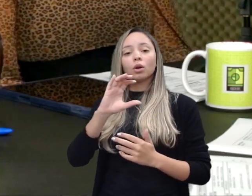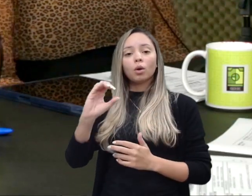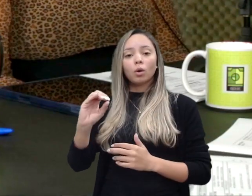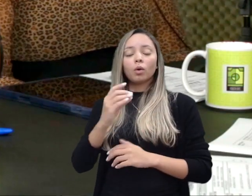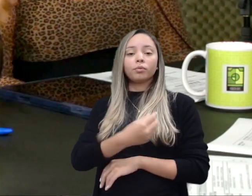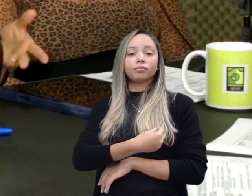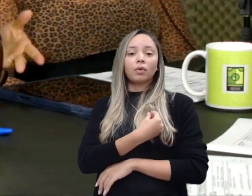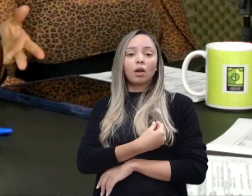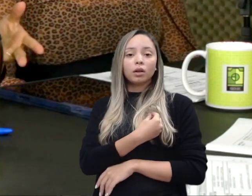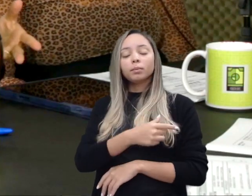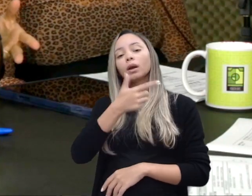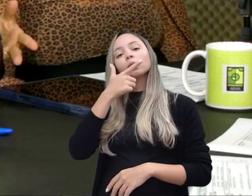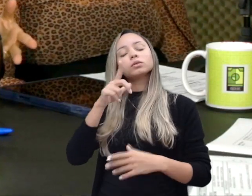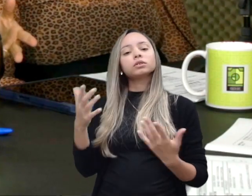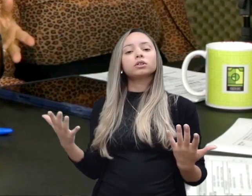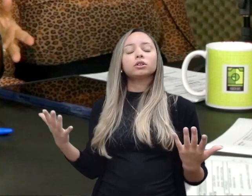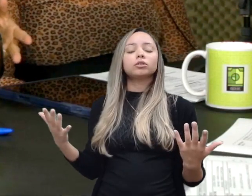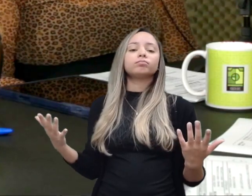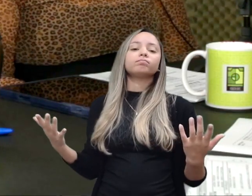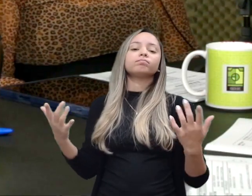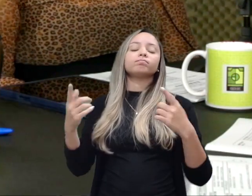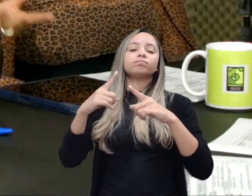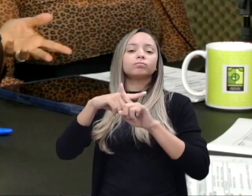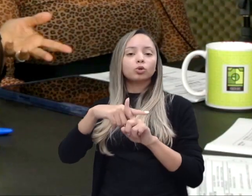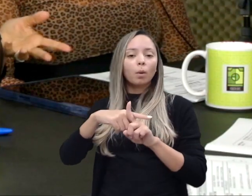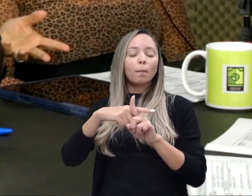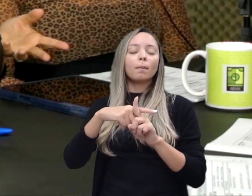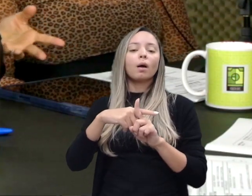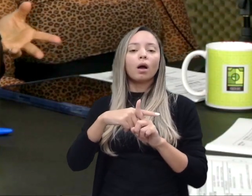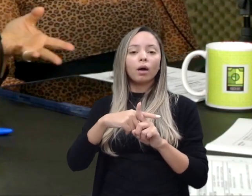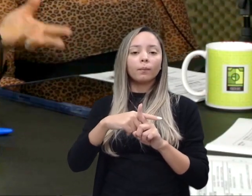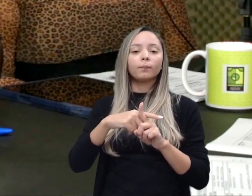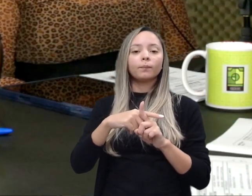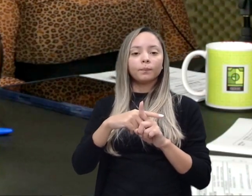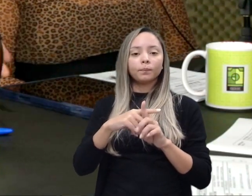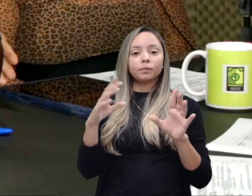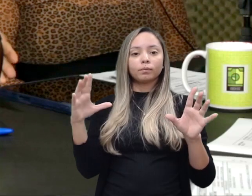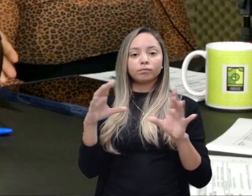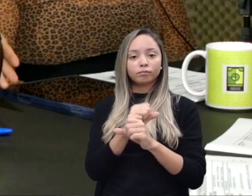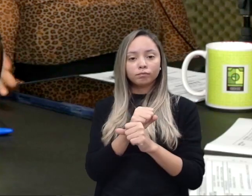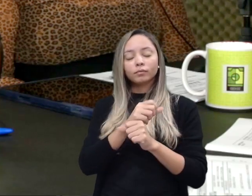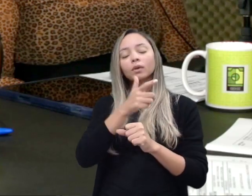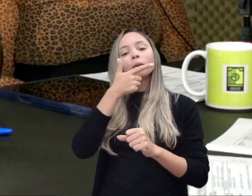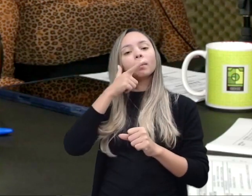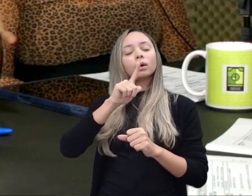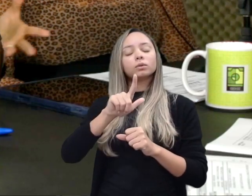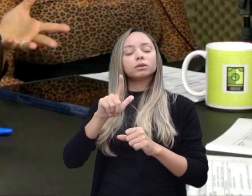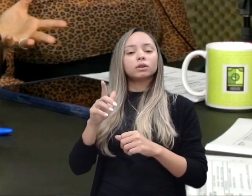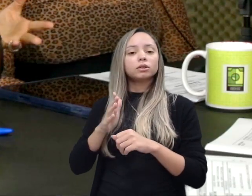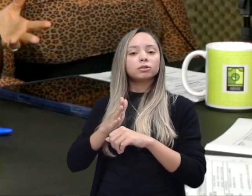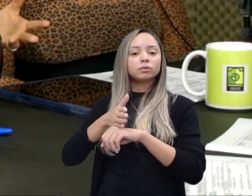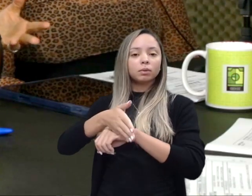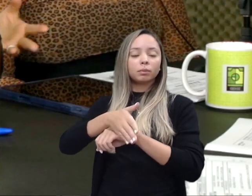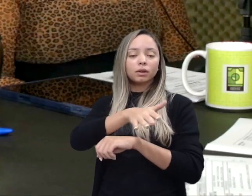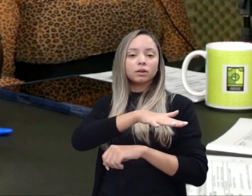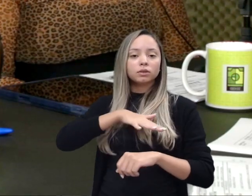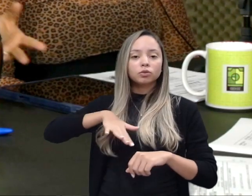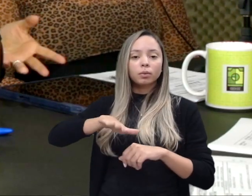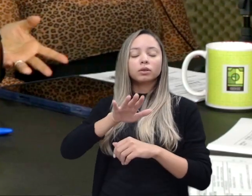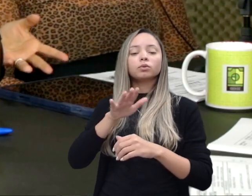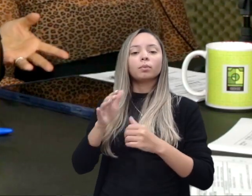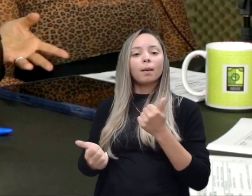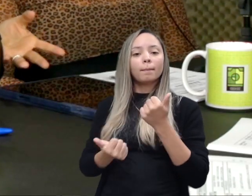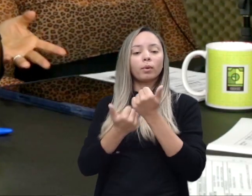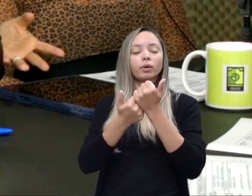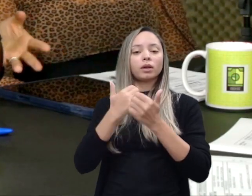também somar junto com a comunidade escolar e conseguir se implementar nesse espaço para contribuir nesse processo. A gente sabe que a gente